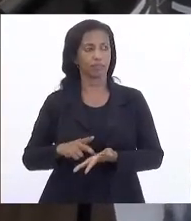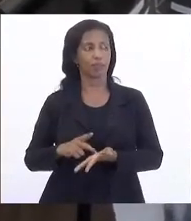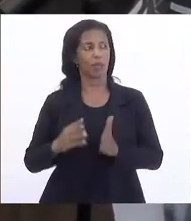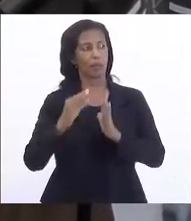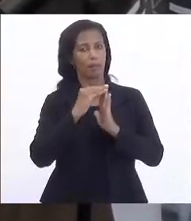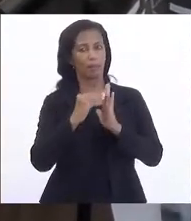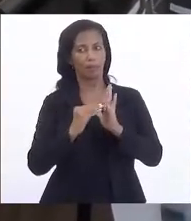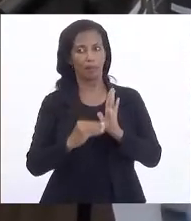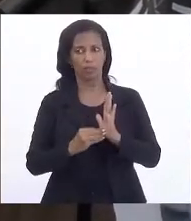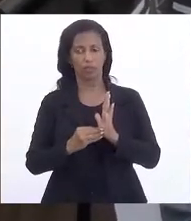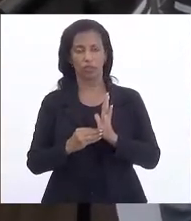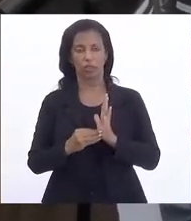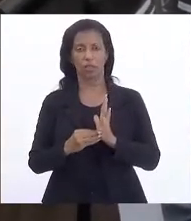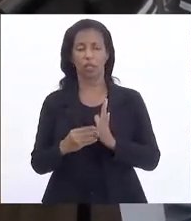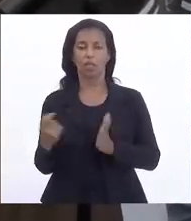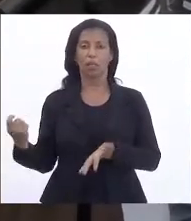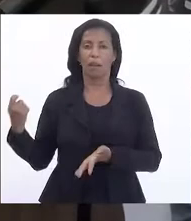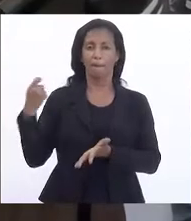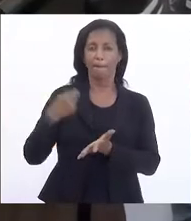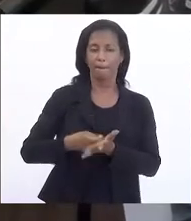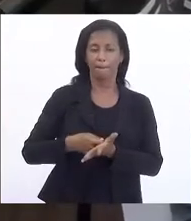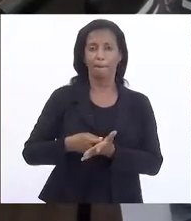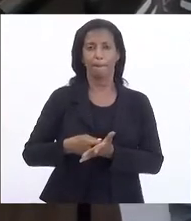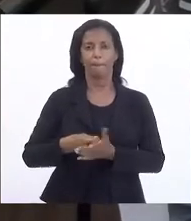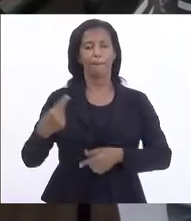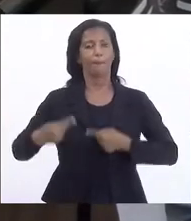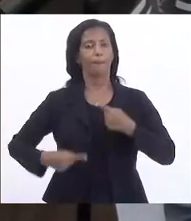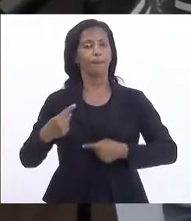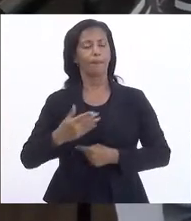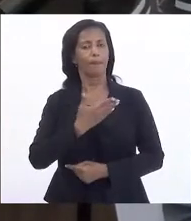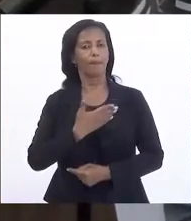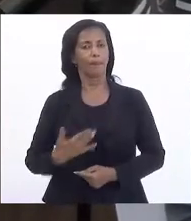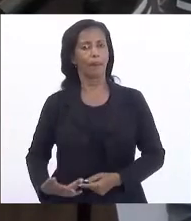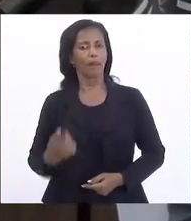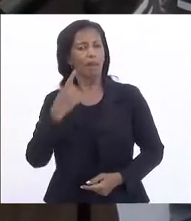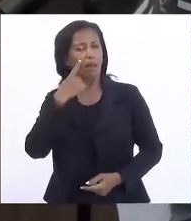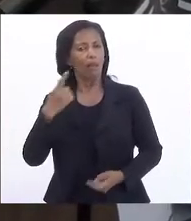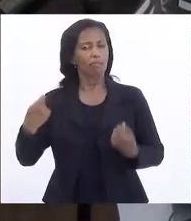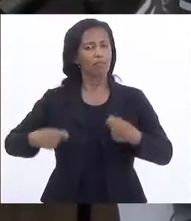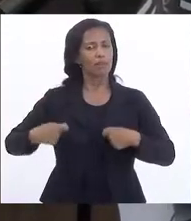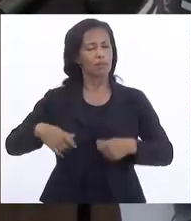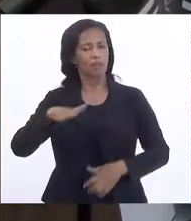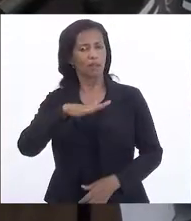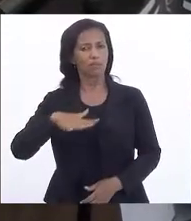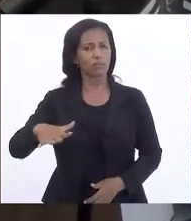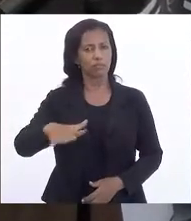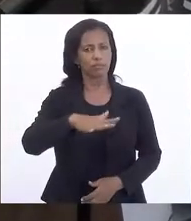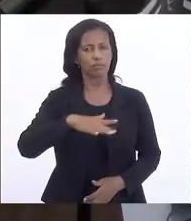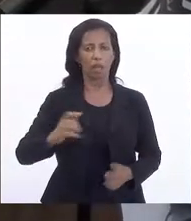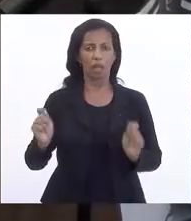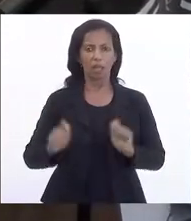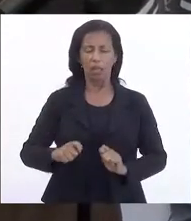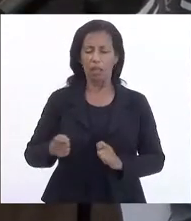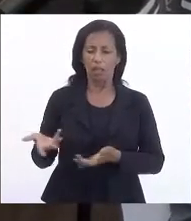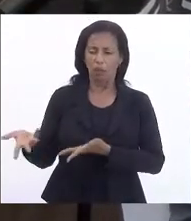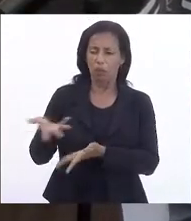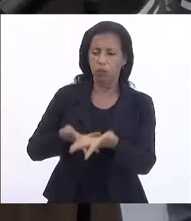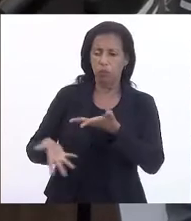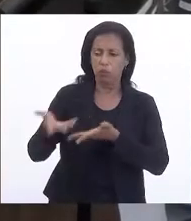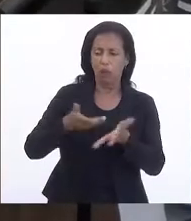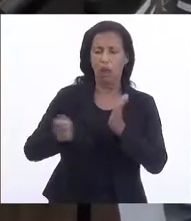agenda que efetive a política pública que garanta a necessidade dos territórios que promova